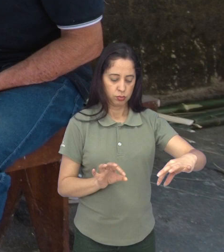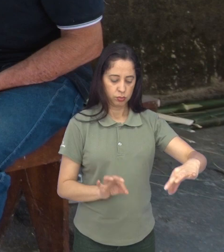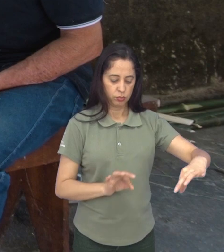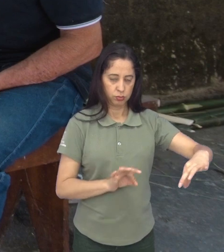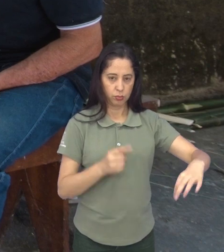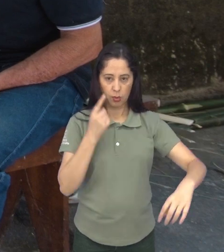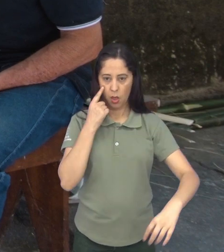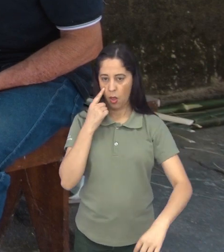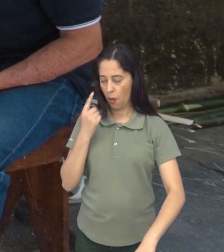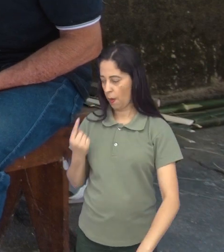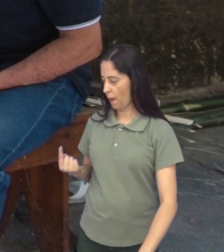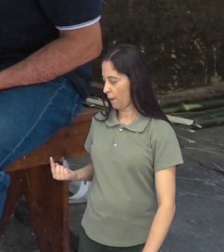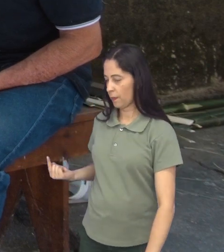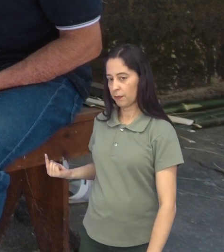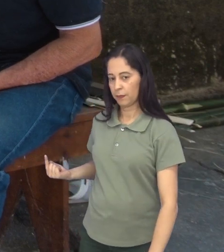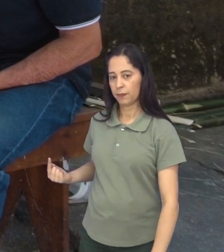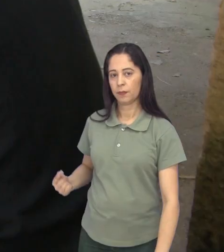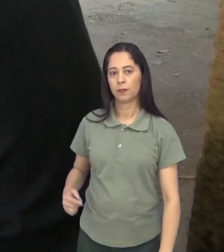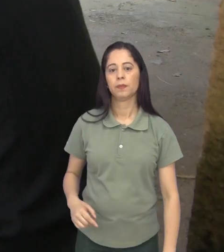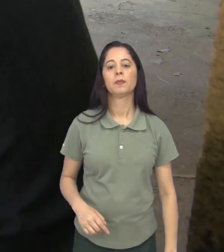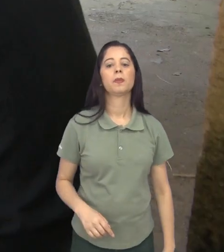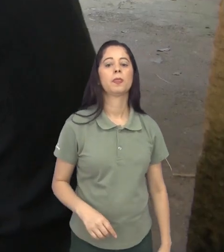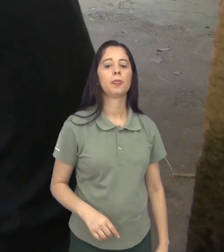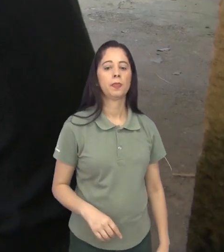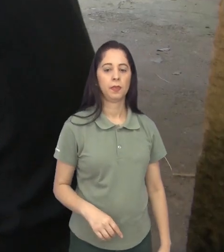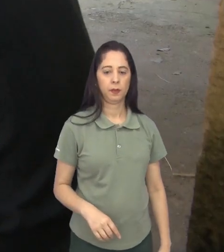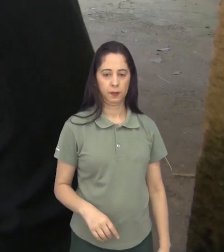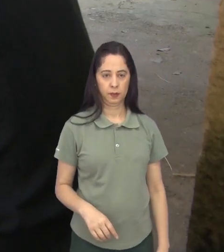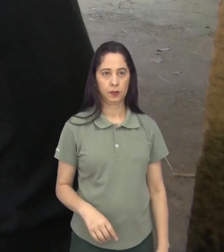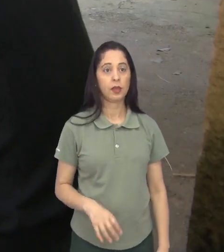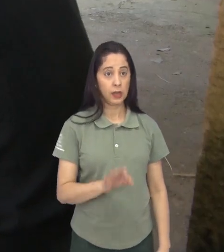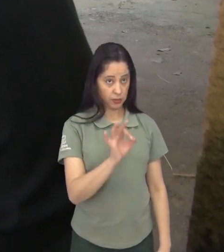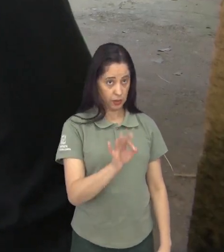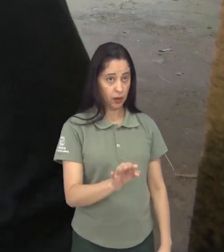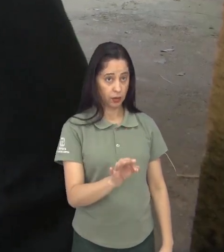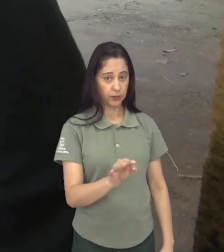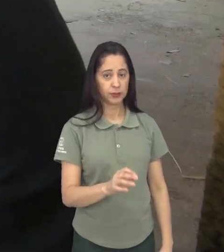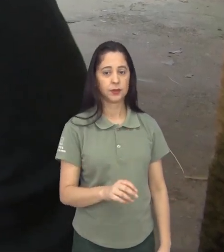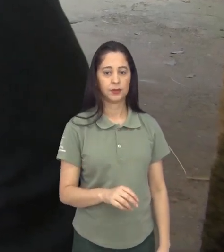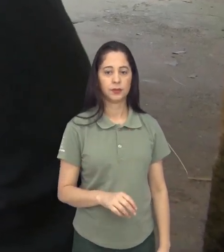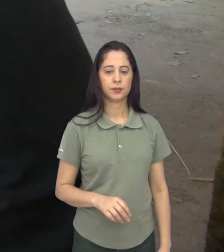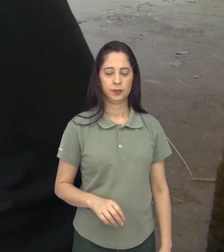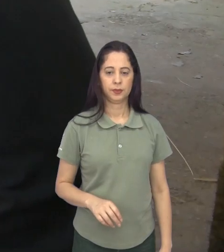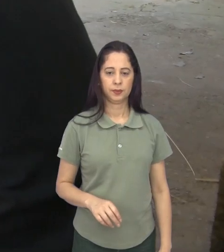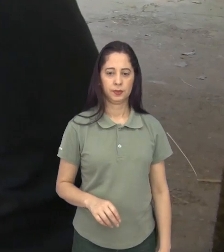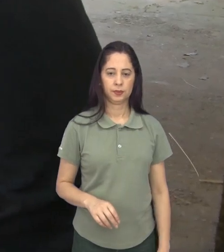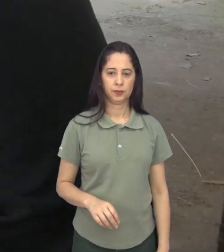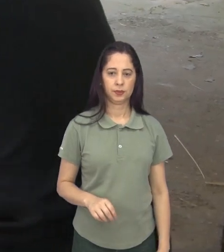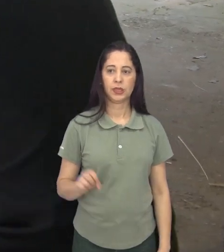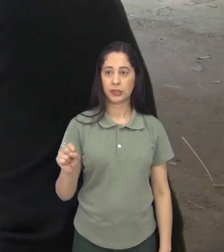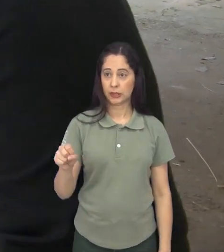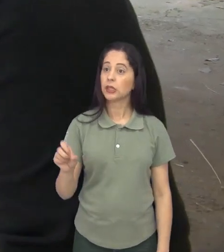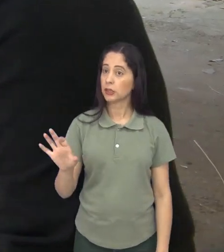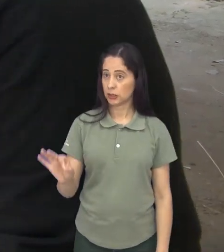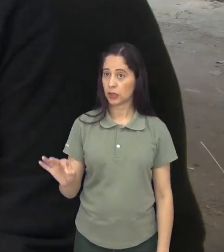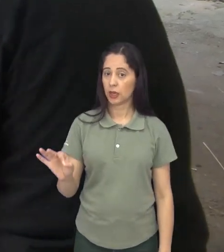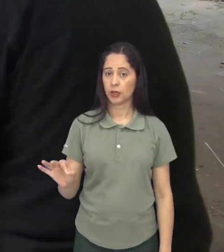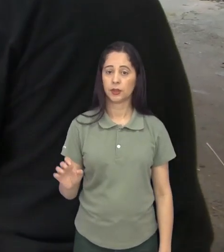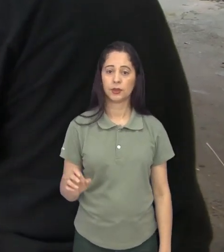trançando. Então a gente faz assim. Aí eu vou aqui. Tá.